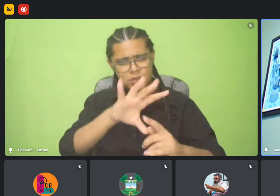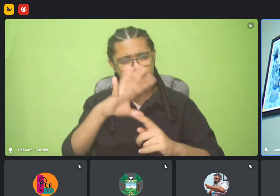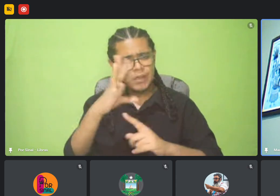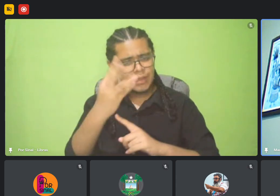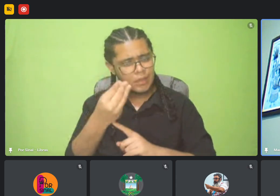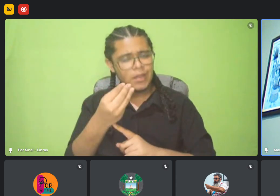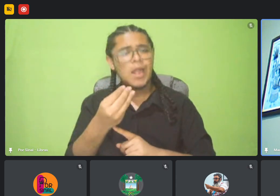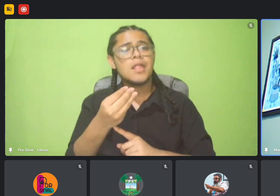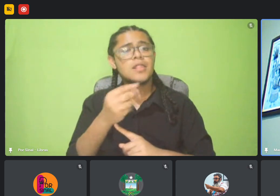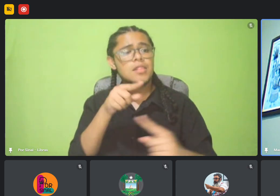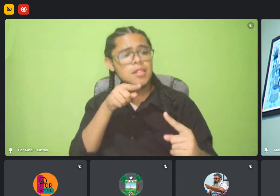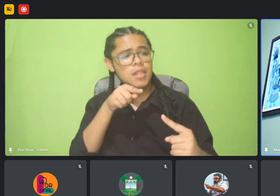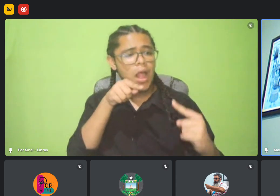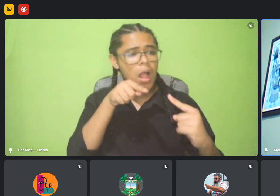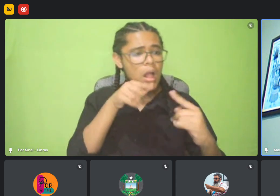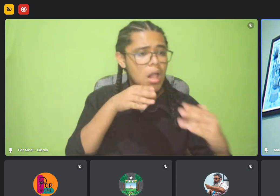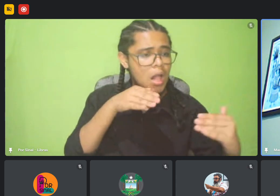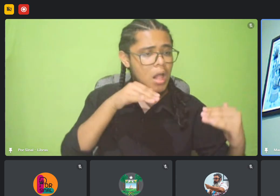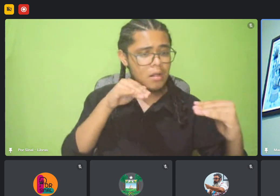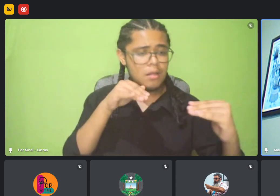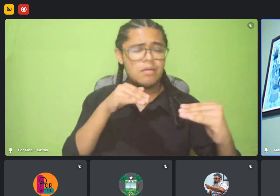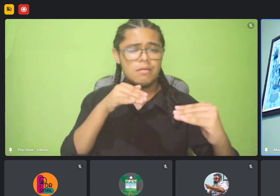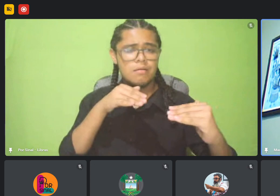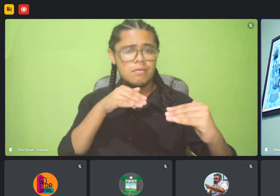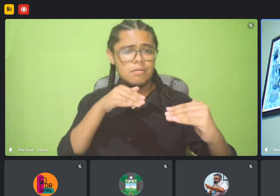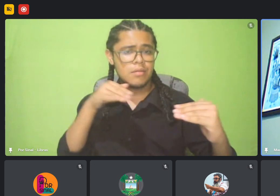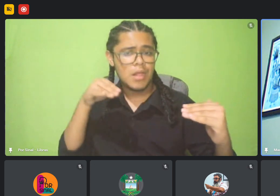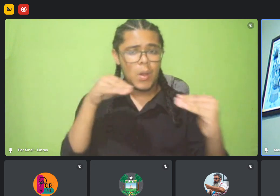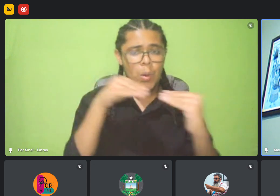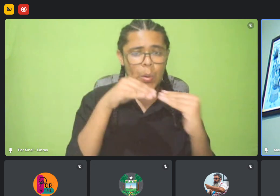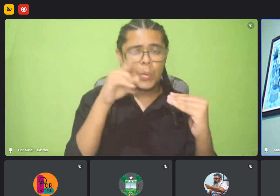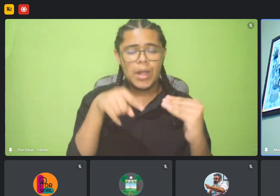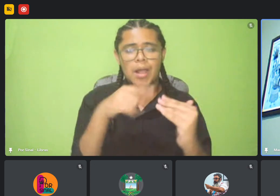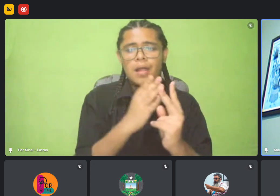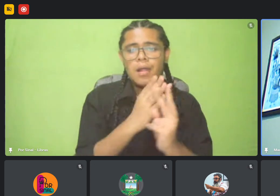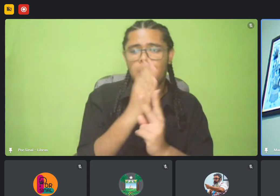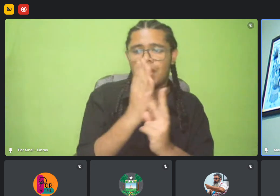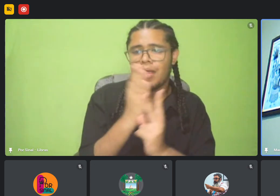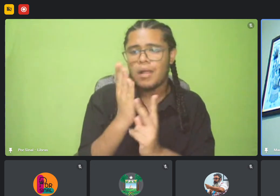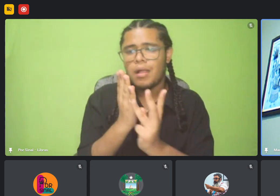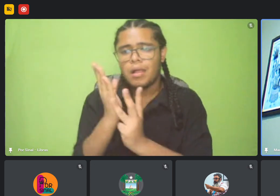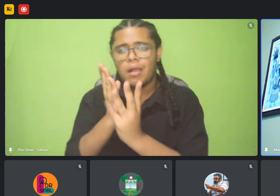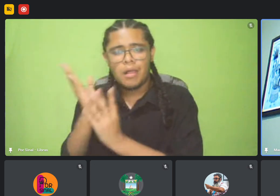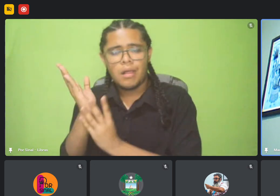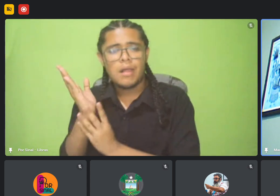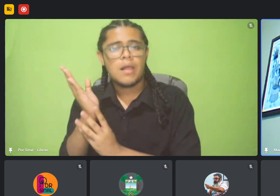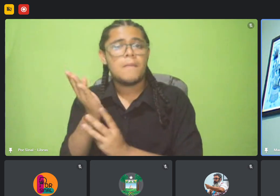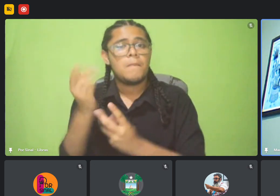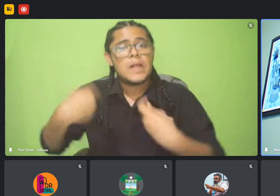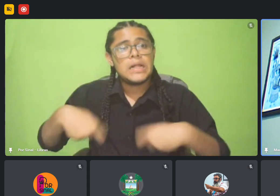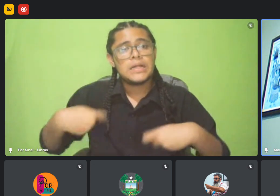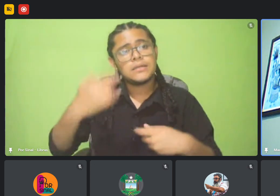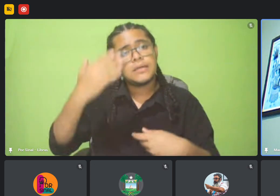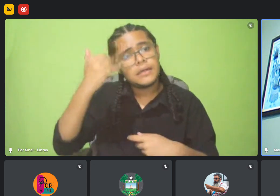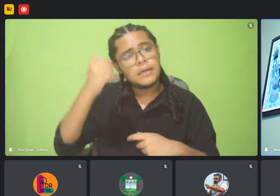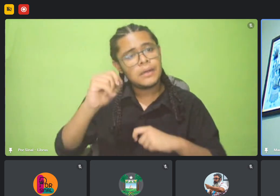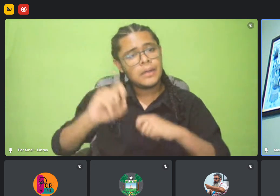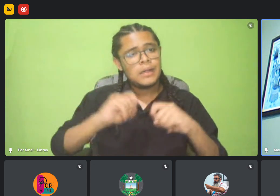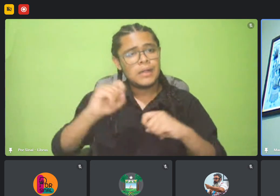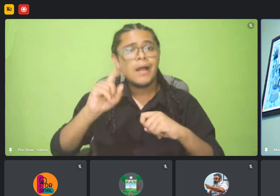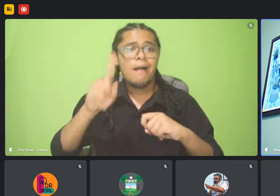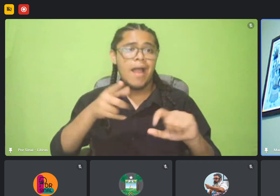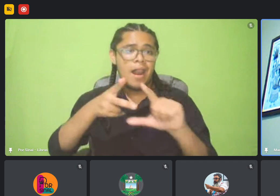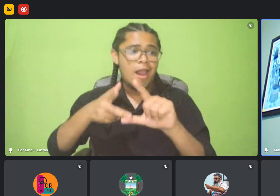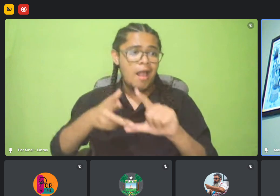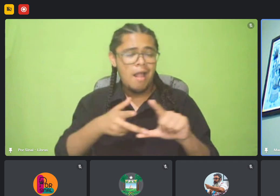teatro, dança, audiovisual, ver a live específica desse assunto. Porque a Paulo Gustavo em si, aí peço aqui